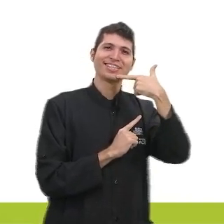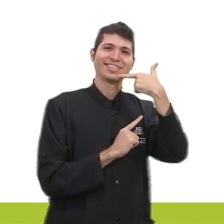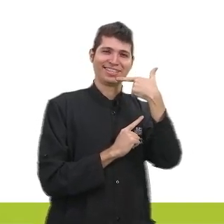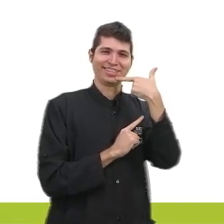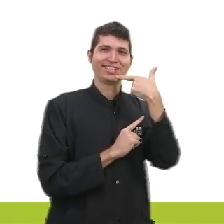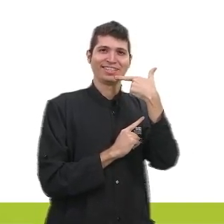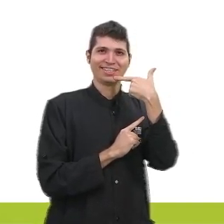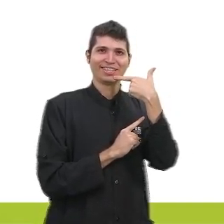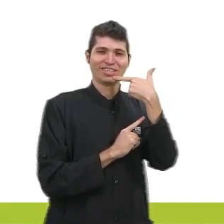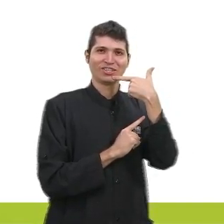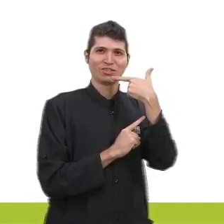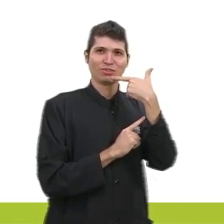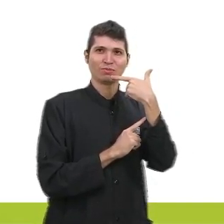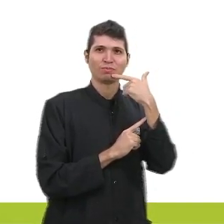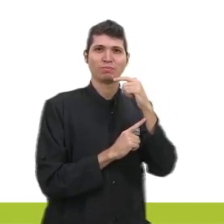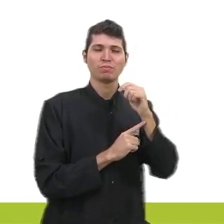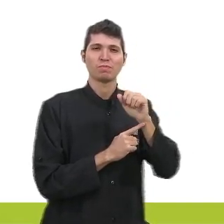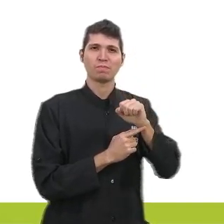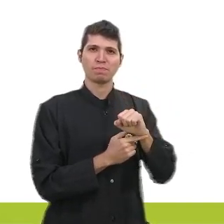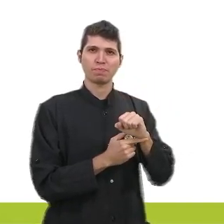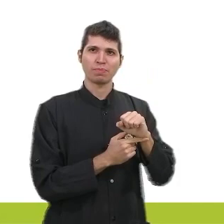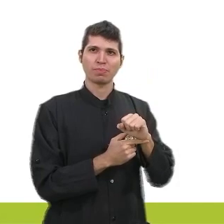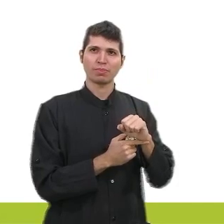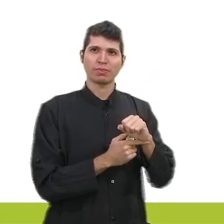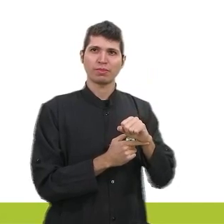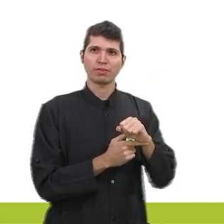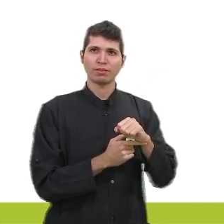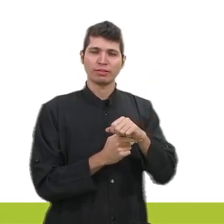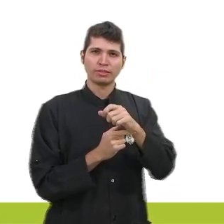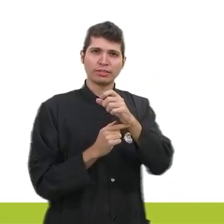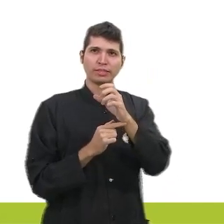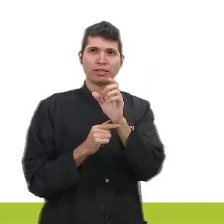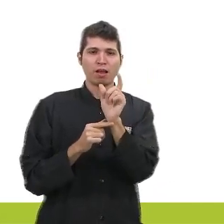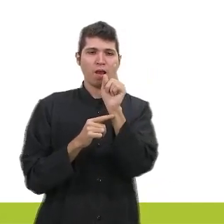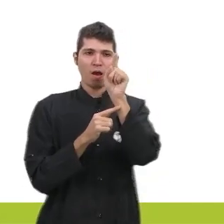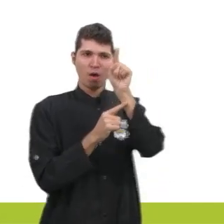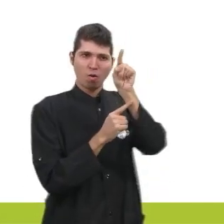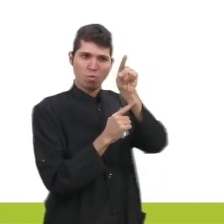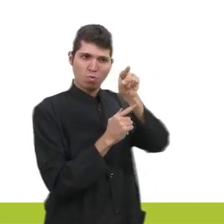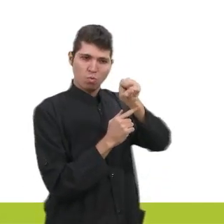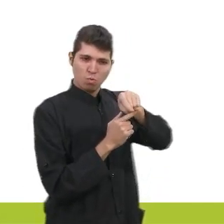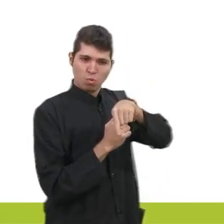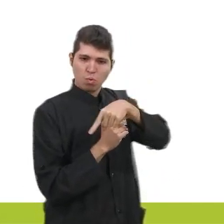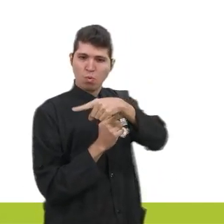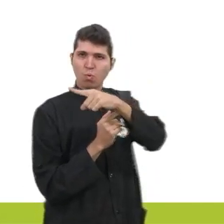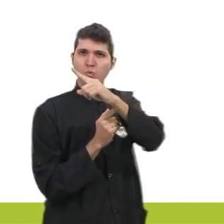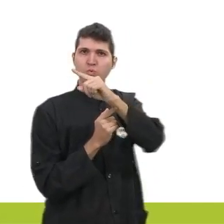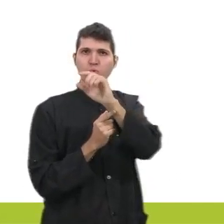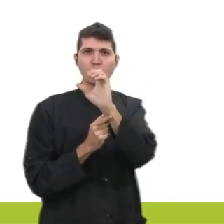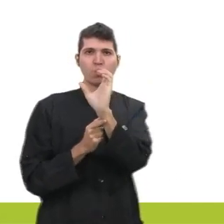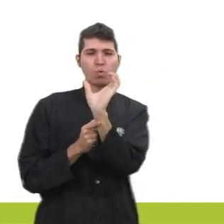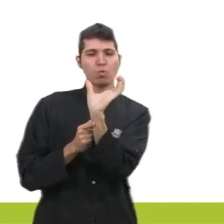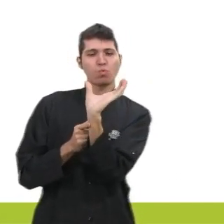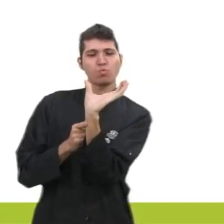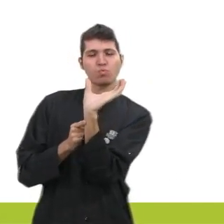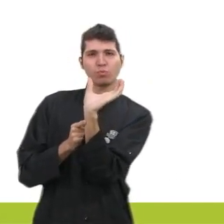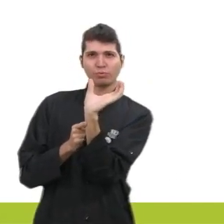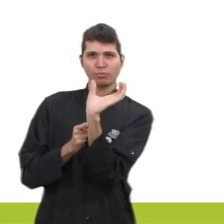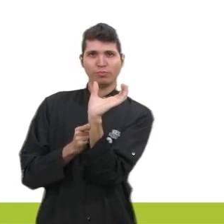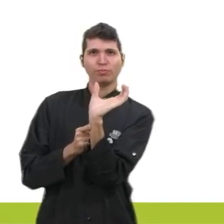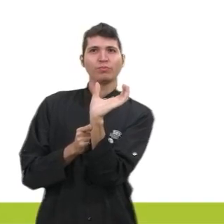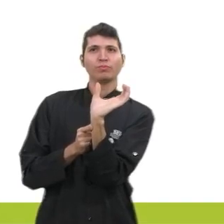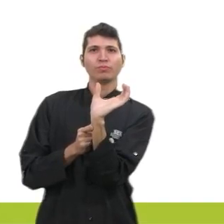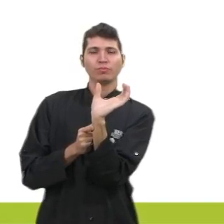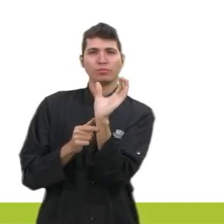Colgate, tá bom? Concavidade, como é o caso do exemplo aqui, ó, concavidade voltada para cima, tá bom? Ok? A gente